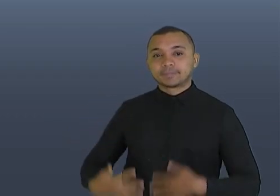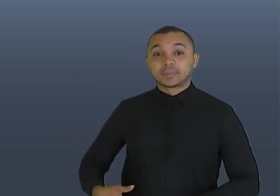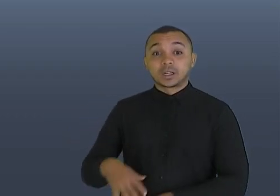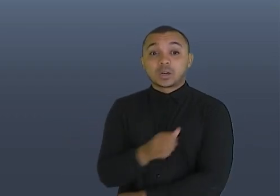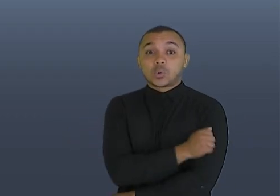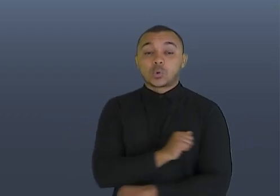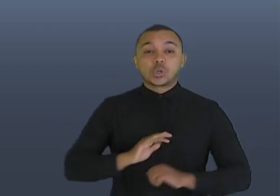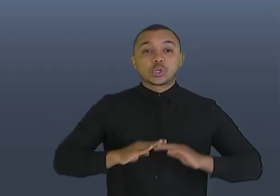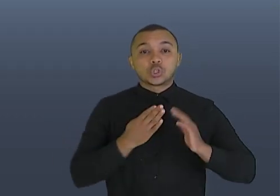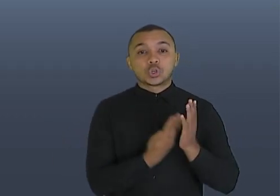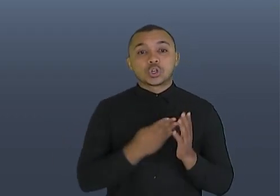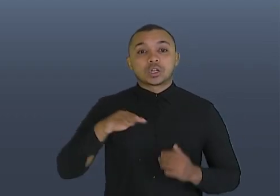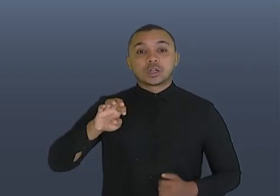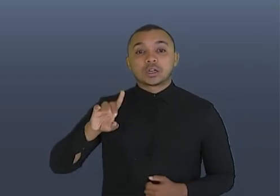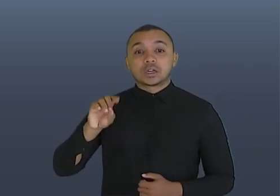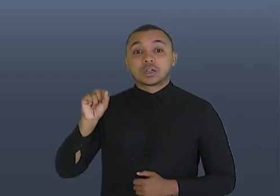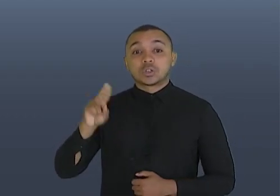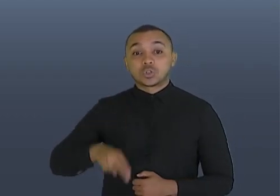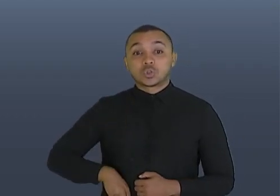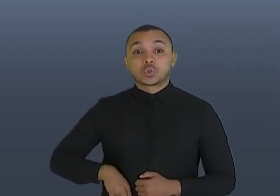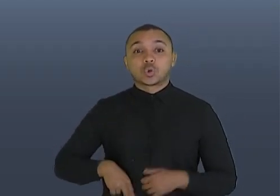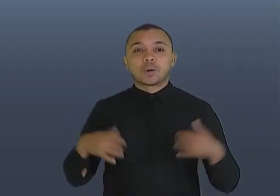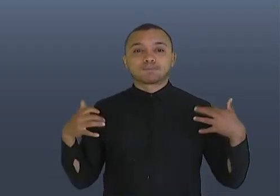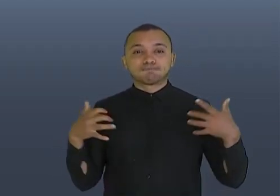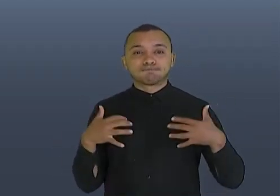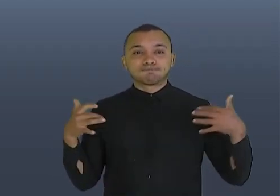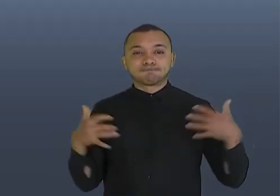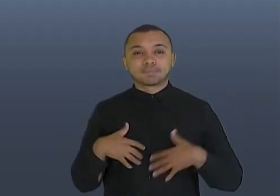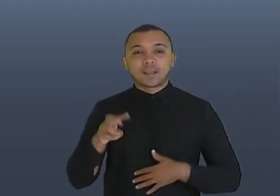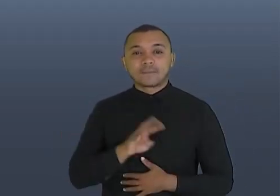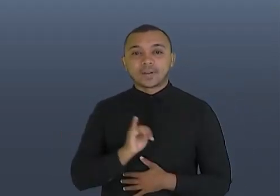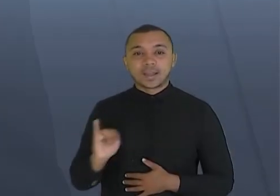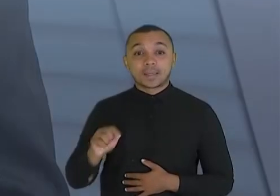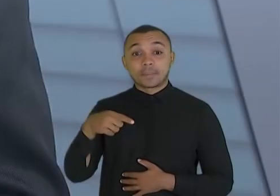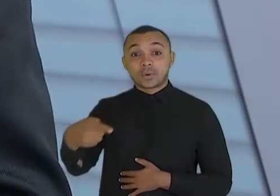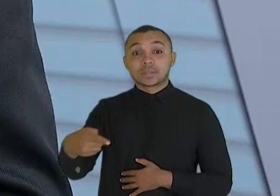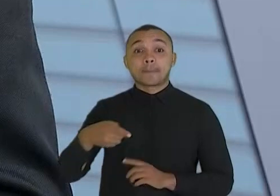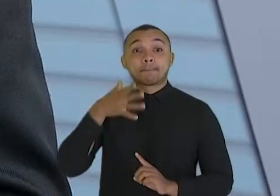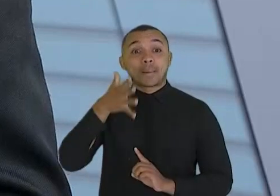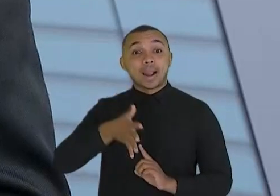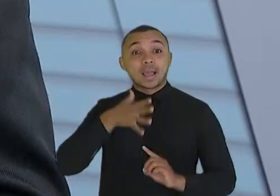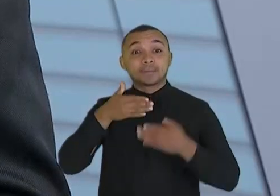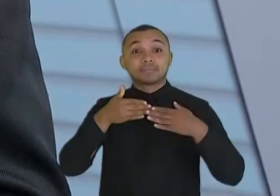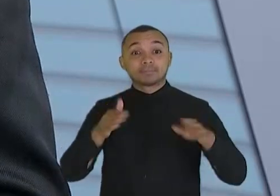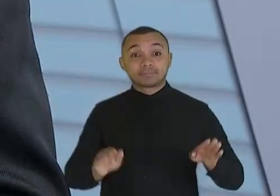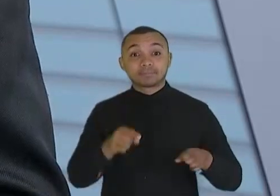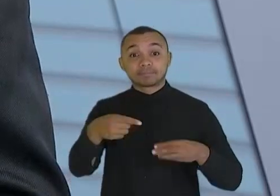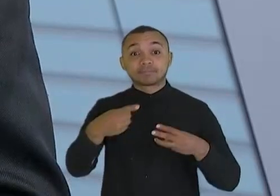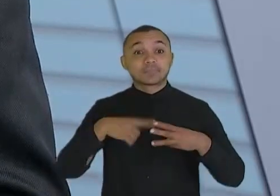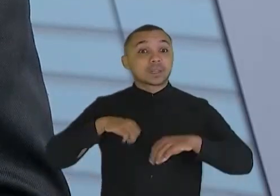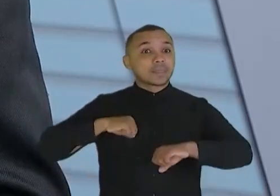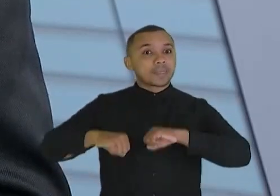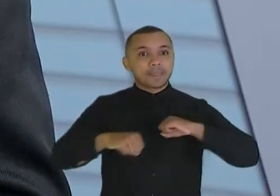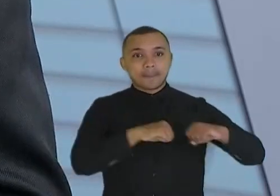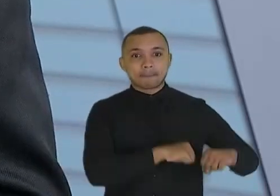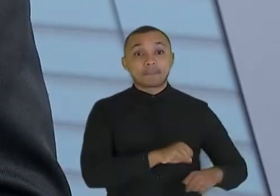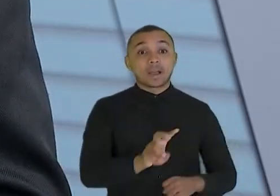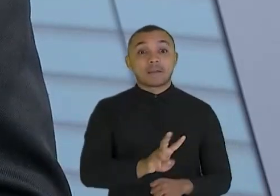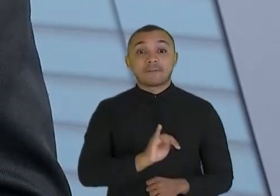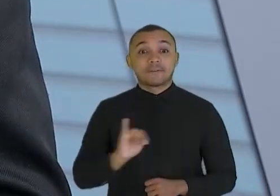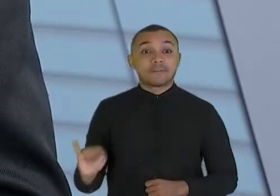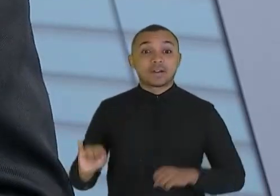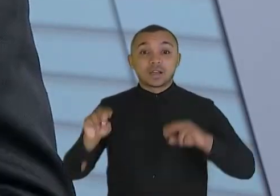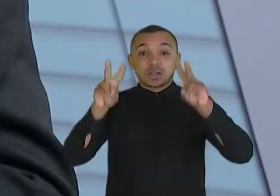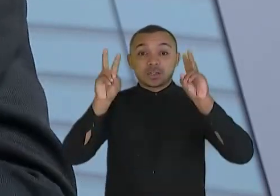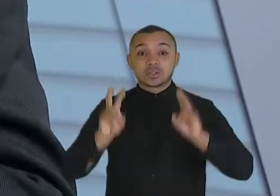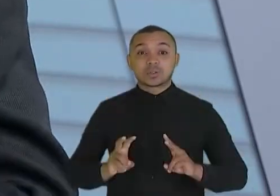Escola Edson Queiroz, que vão tocar sanfona. Olha que maravilha. Depois tem a palestra de abertura e começam os grandes debates sobre